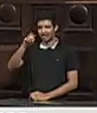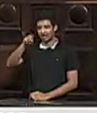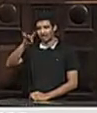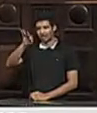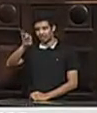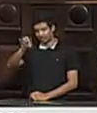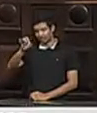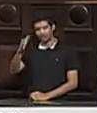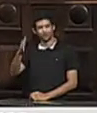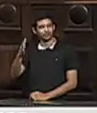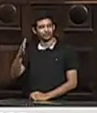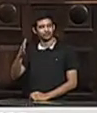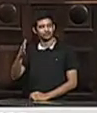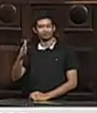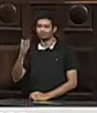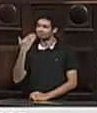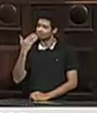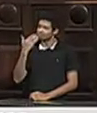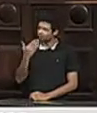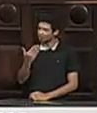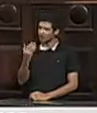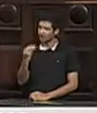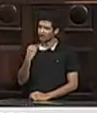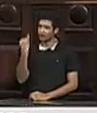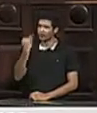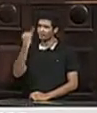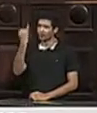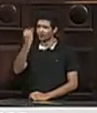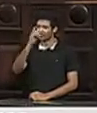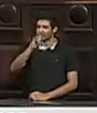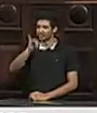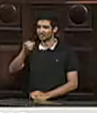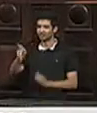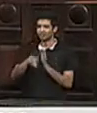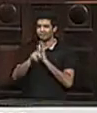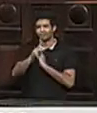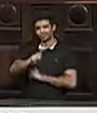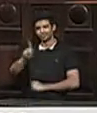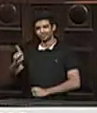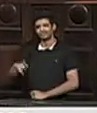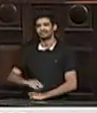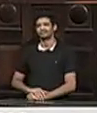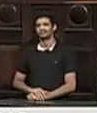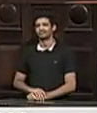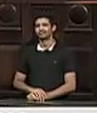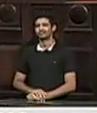para ressaltar a importância do dia do professor.